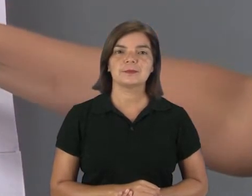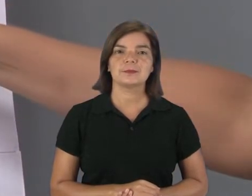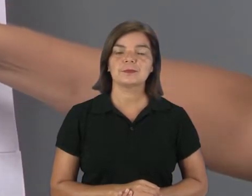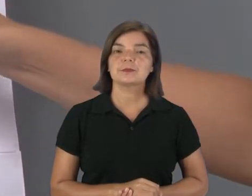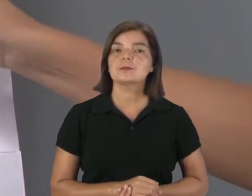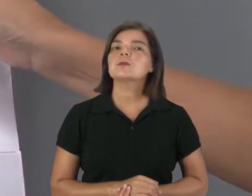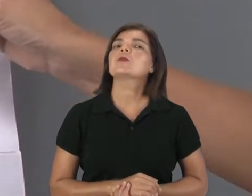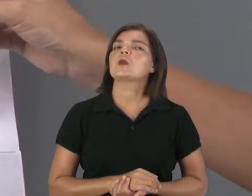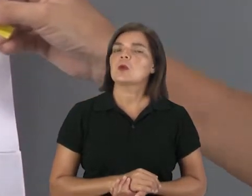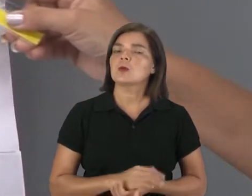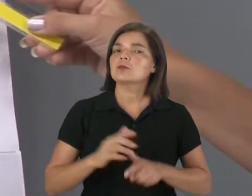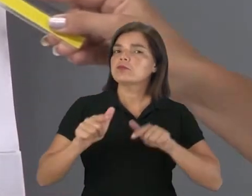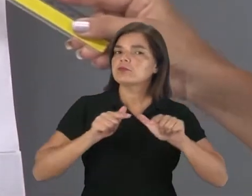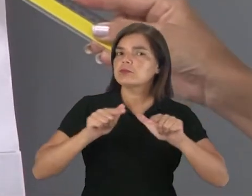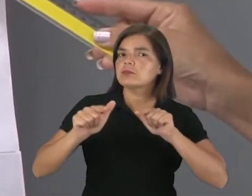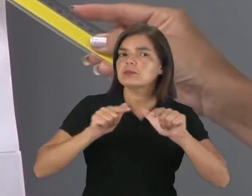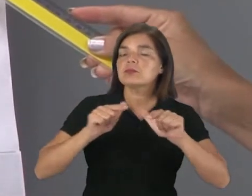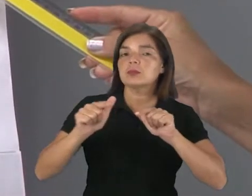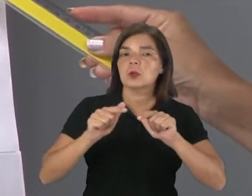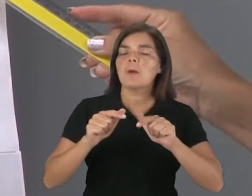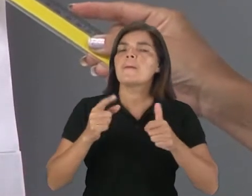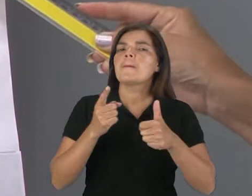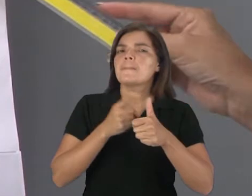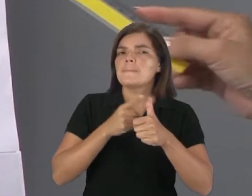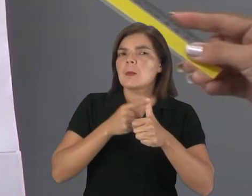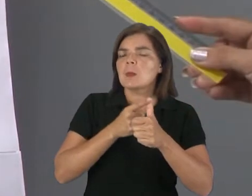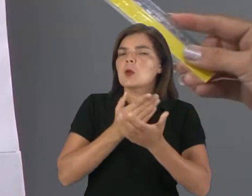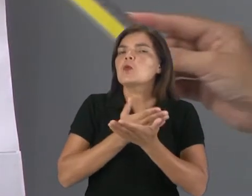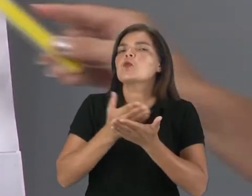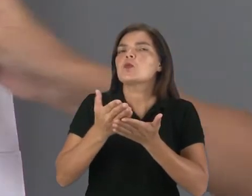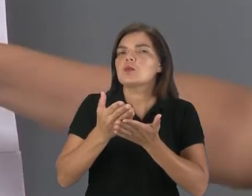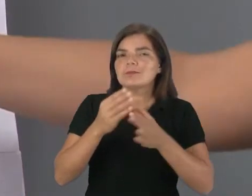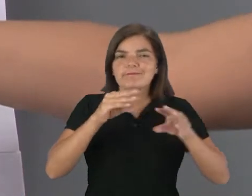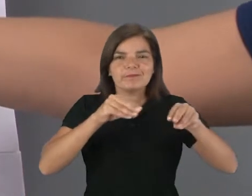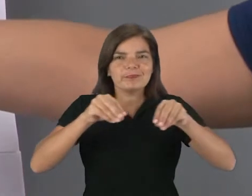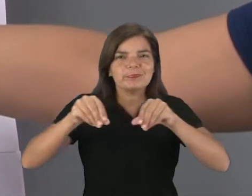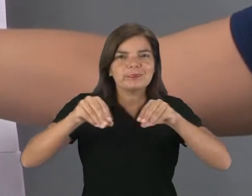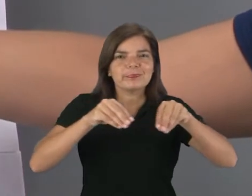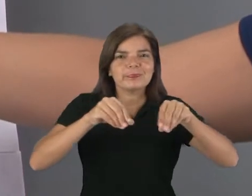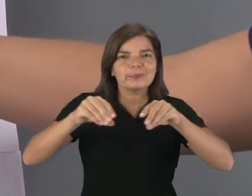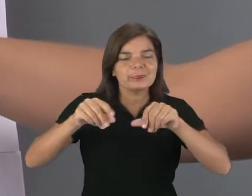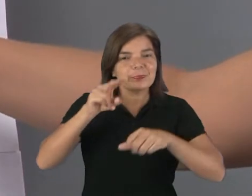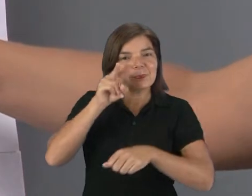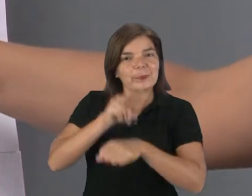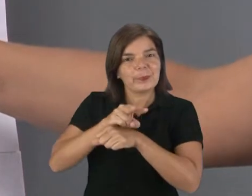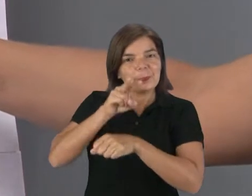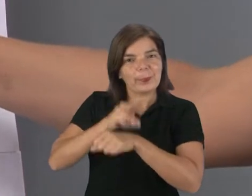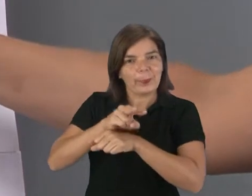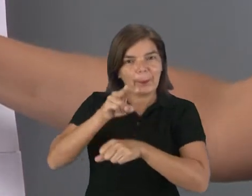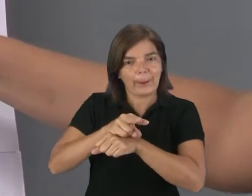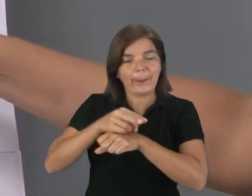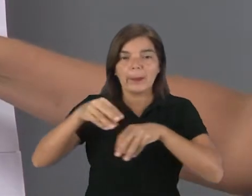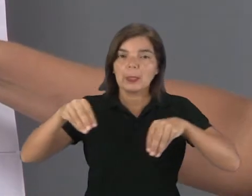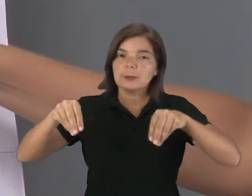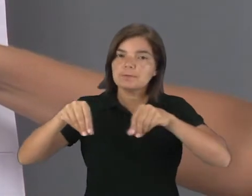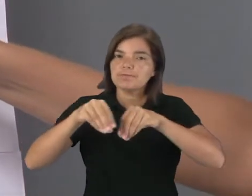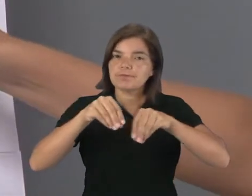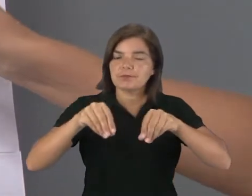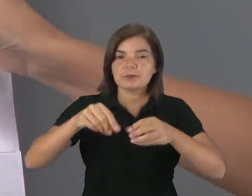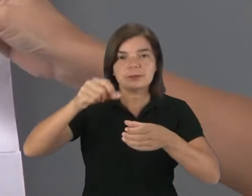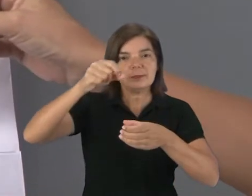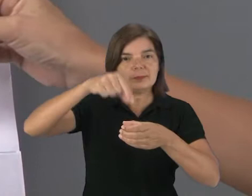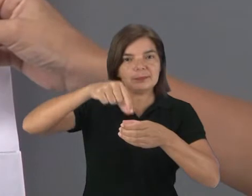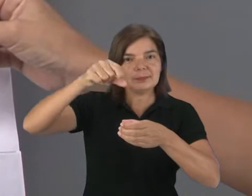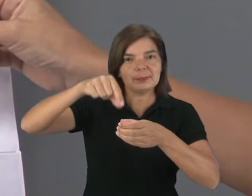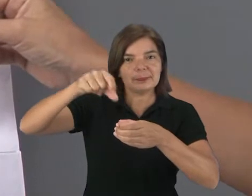Todo o trabalho começa com a preparação do solo. É preciso preparar a terra,